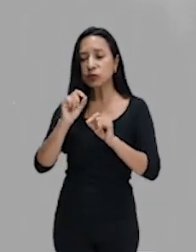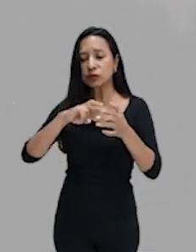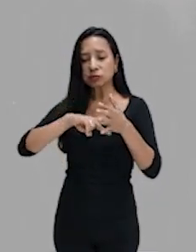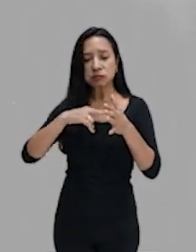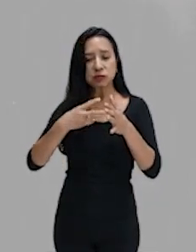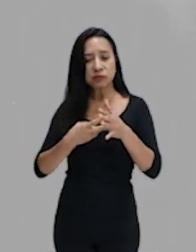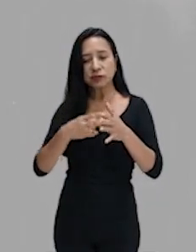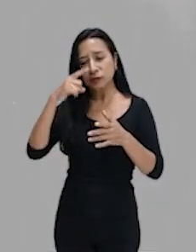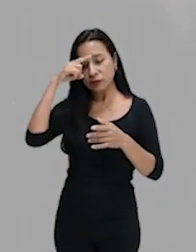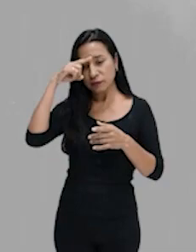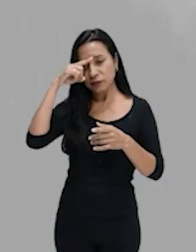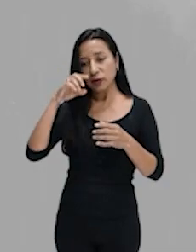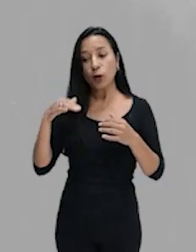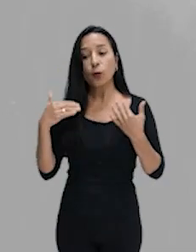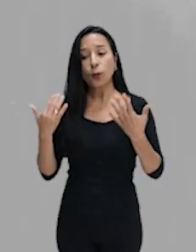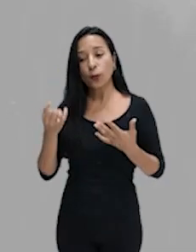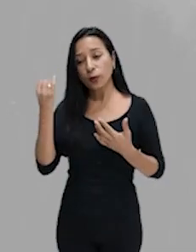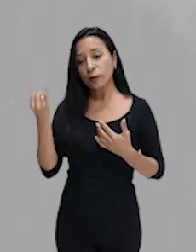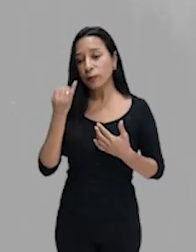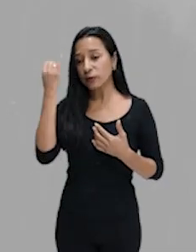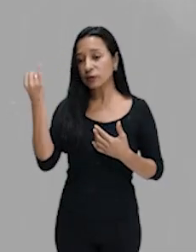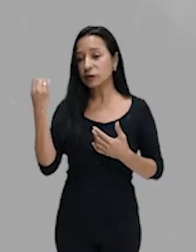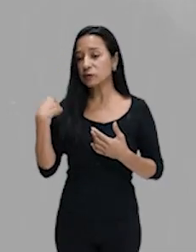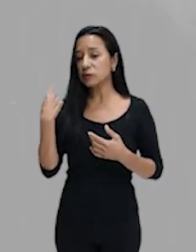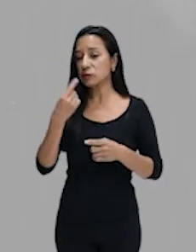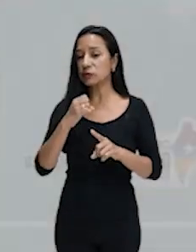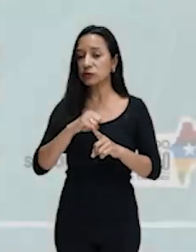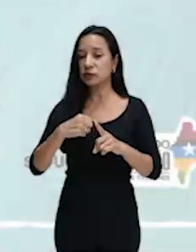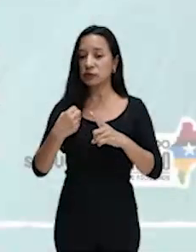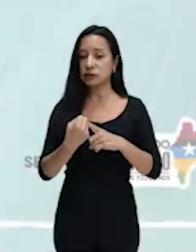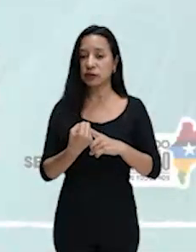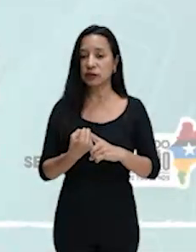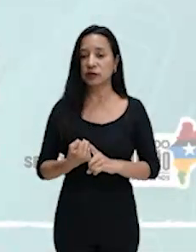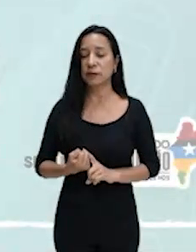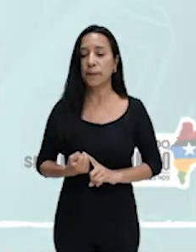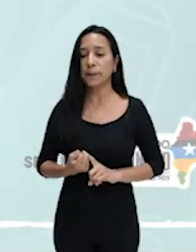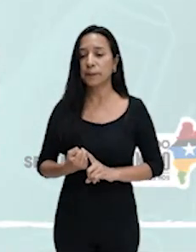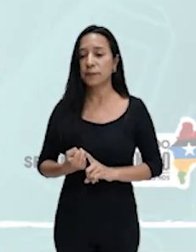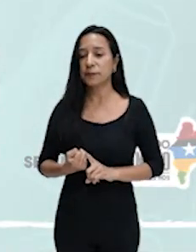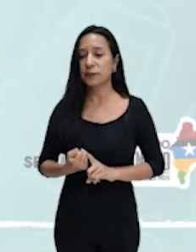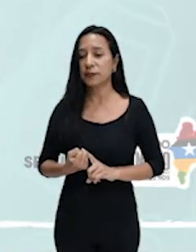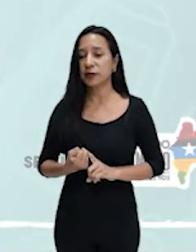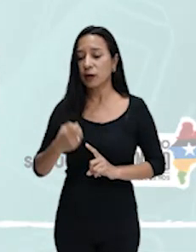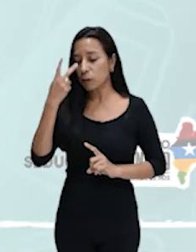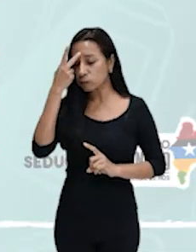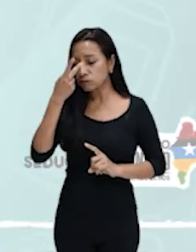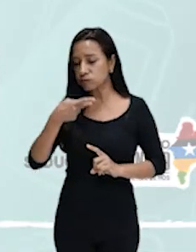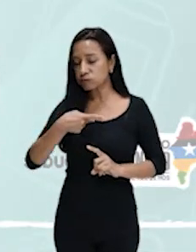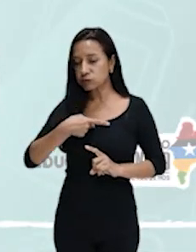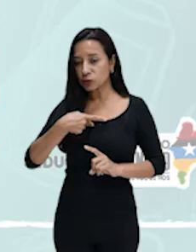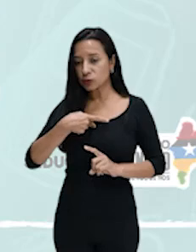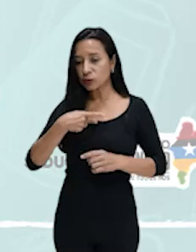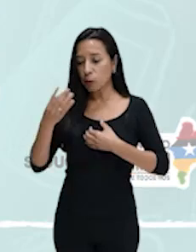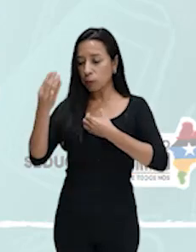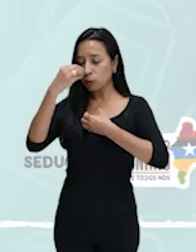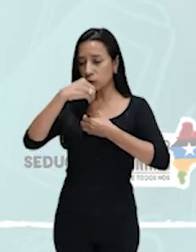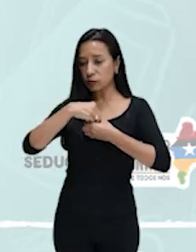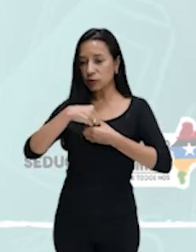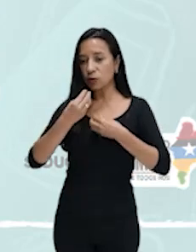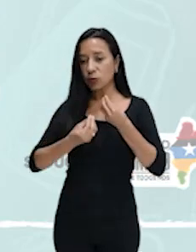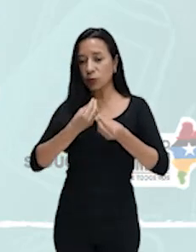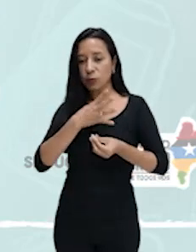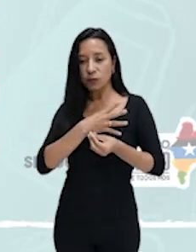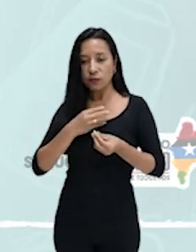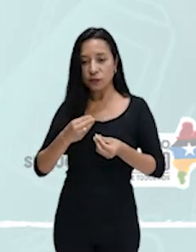importância dela para a nossa sociedade. Então, Frida reconhecia-se como filha da Revolução. já que passou parte da infância entre